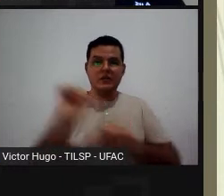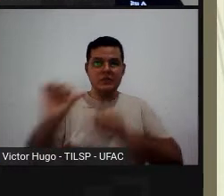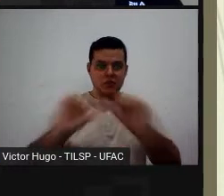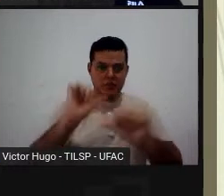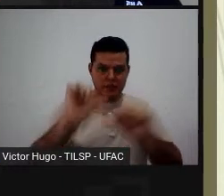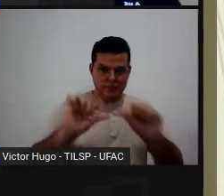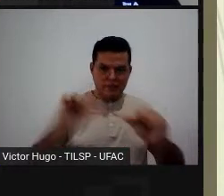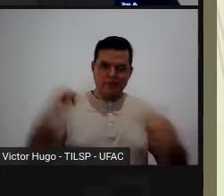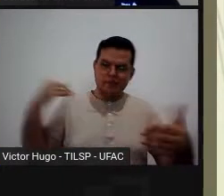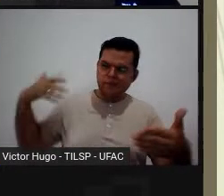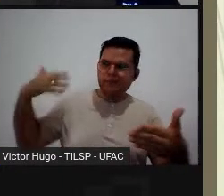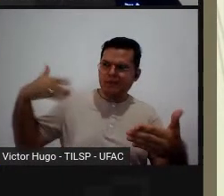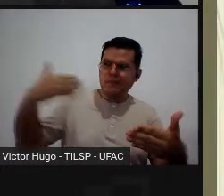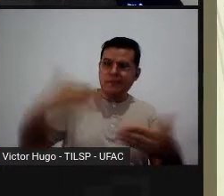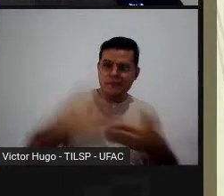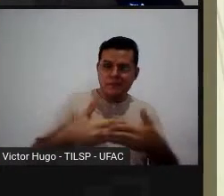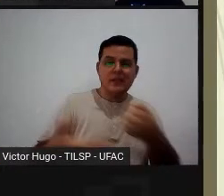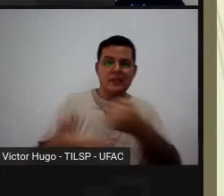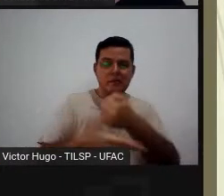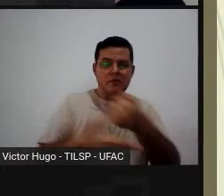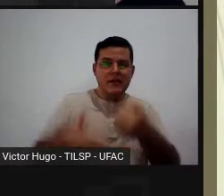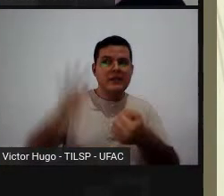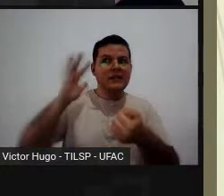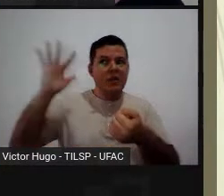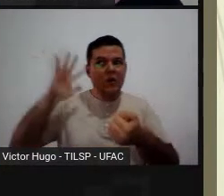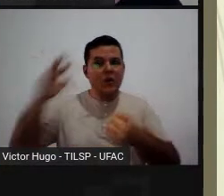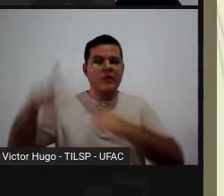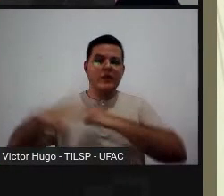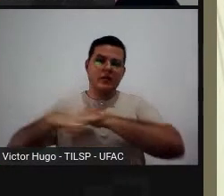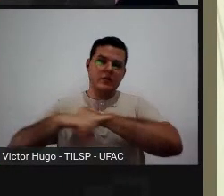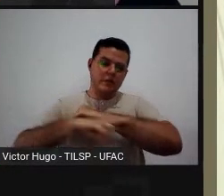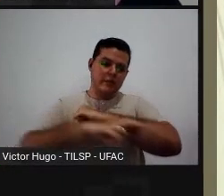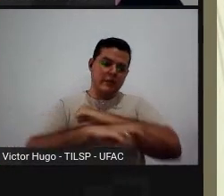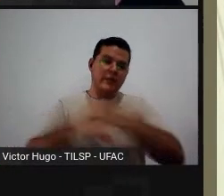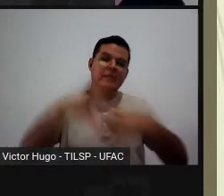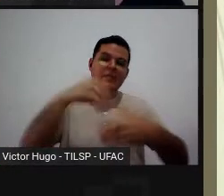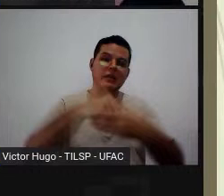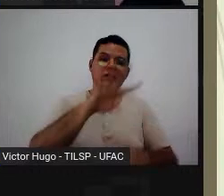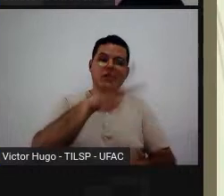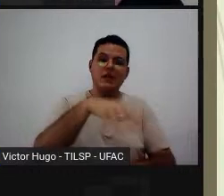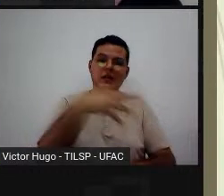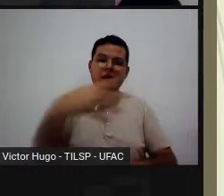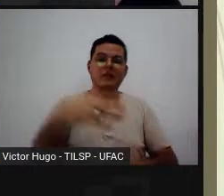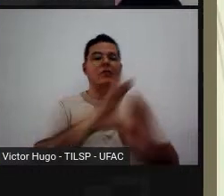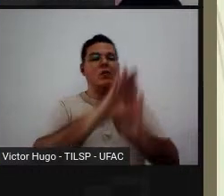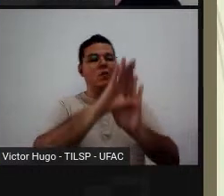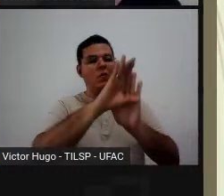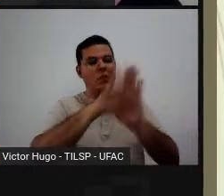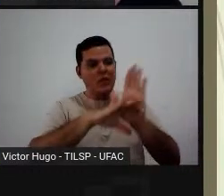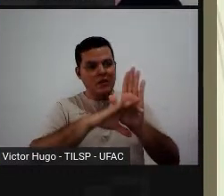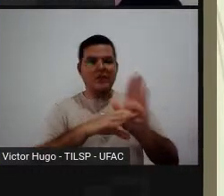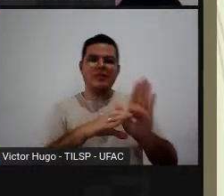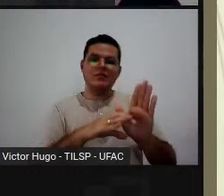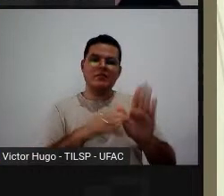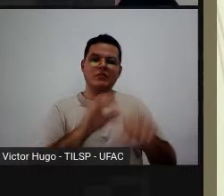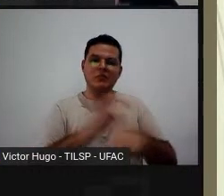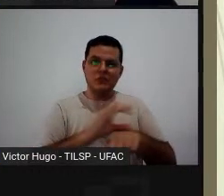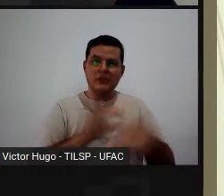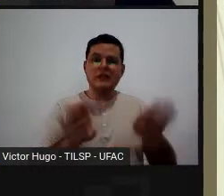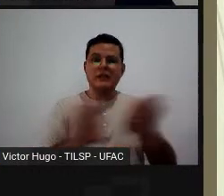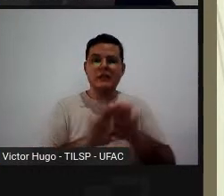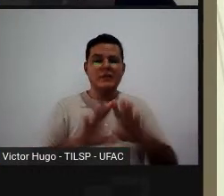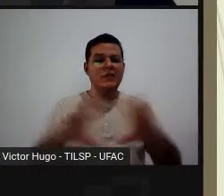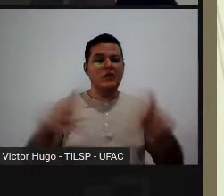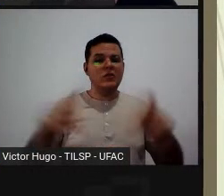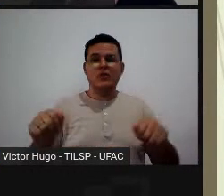teórica e epistemológica da grade curricular do curso, mas também de todos os discursos sobre leitura nas